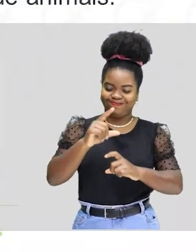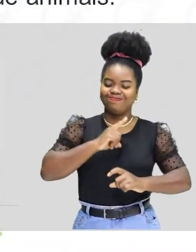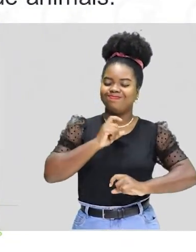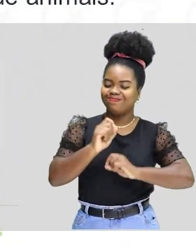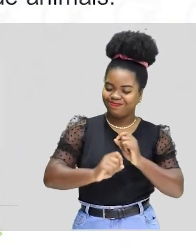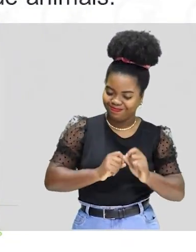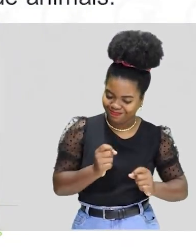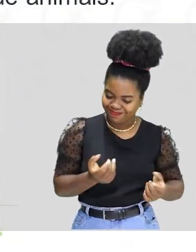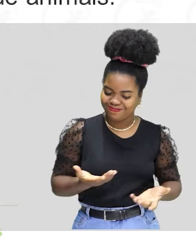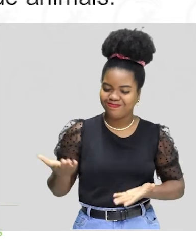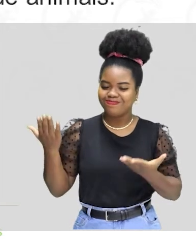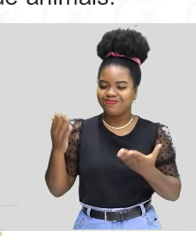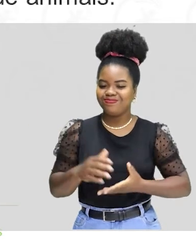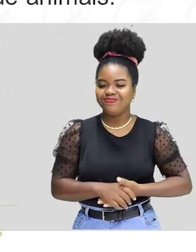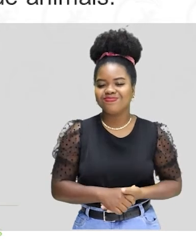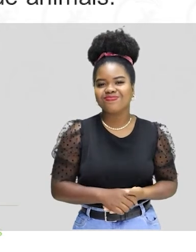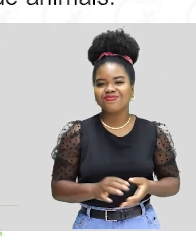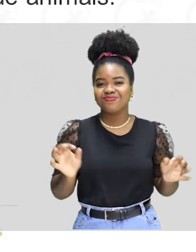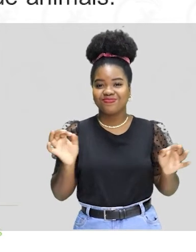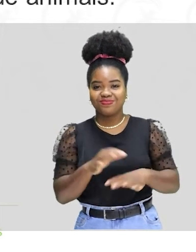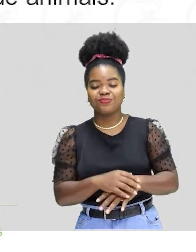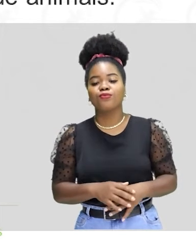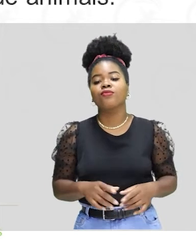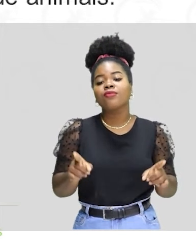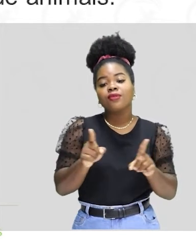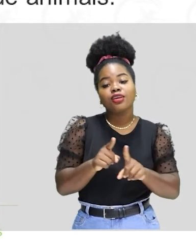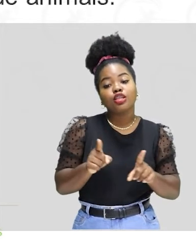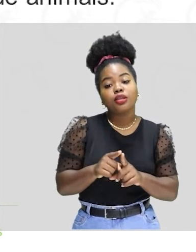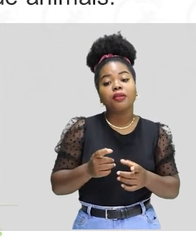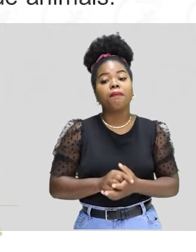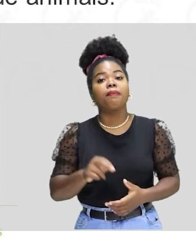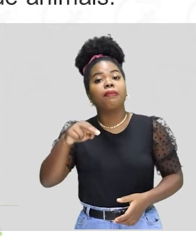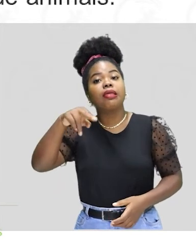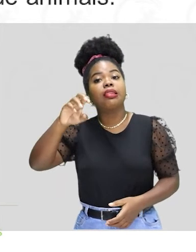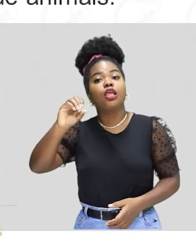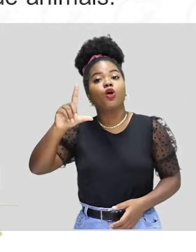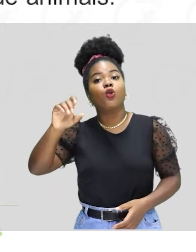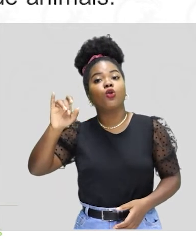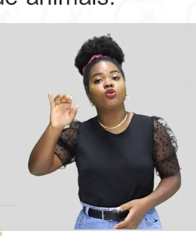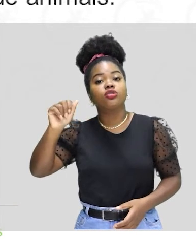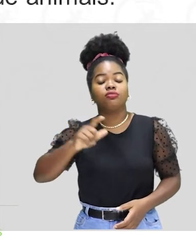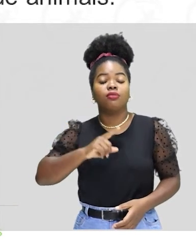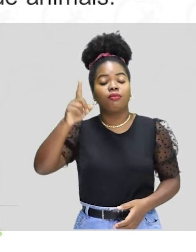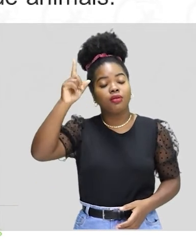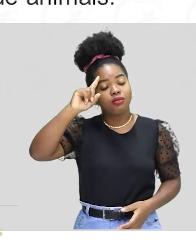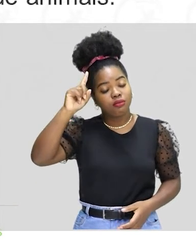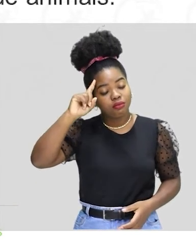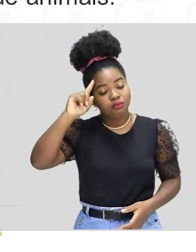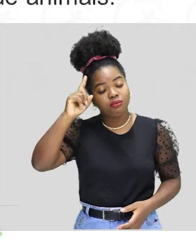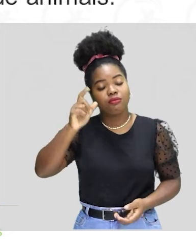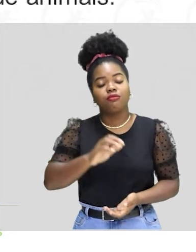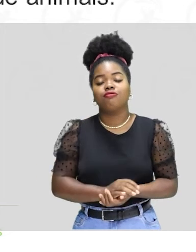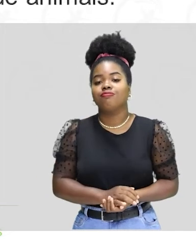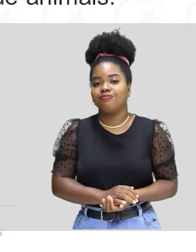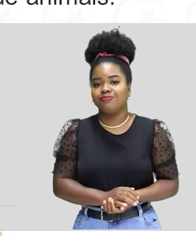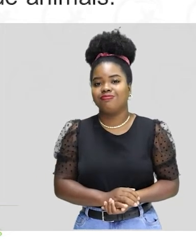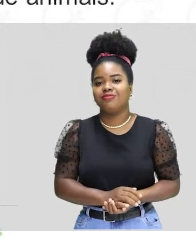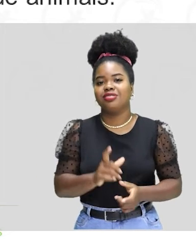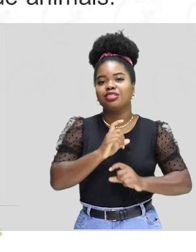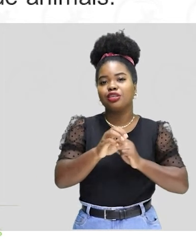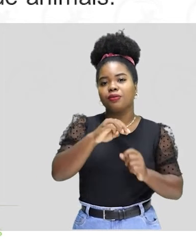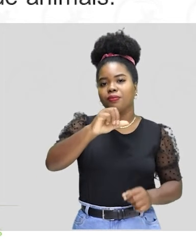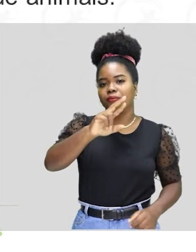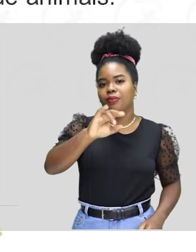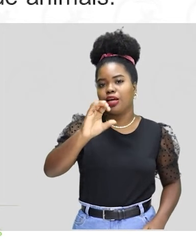nas historinhas em quadrinhos. E também, gente, o neologismo, ele faz parte do nosso dia a dia. Por exemplo, o nosso comunicador querido, Mário